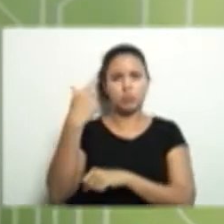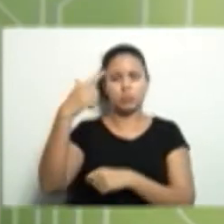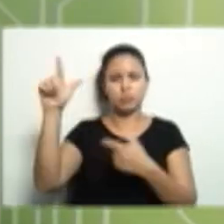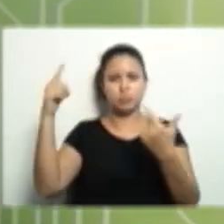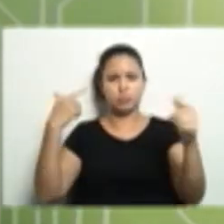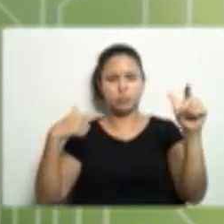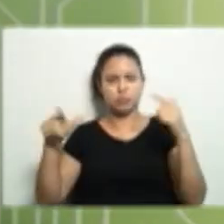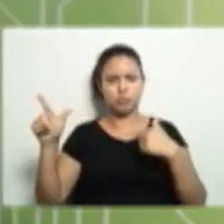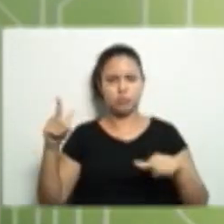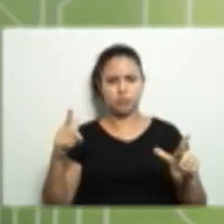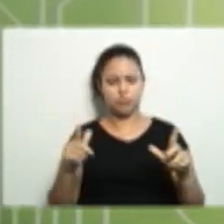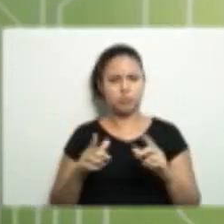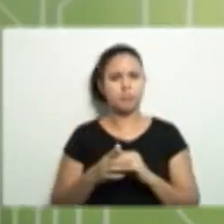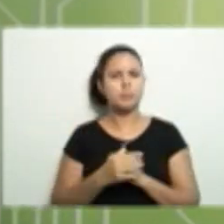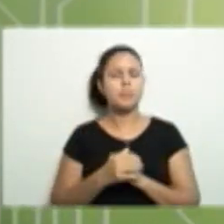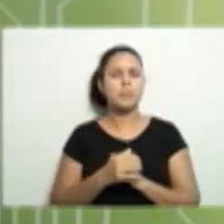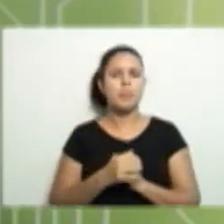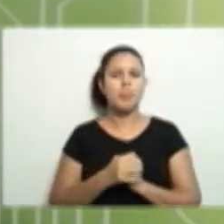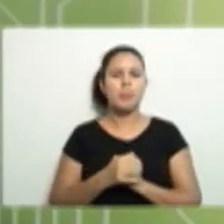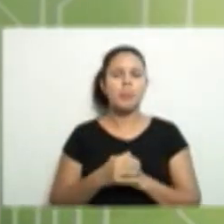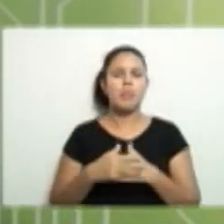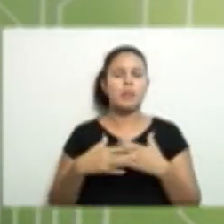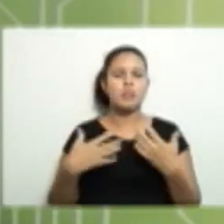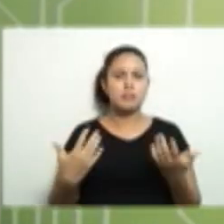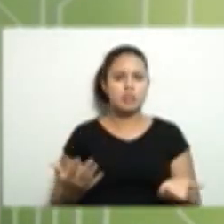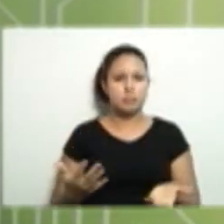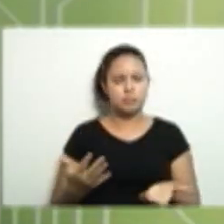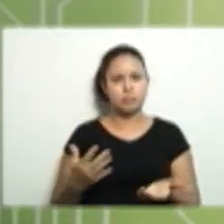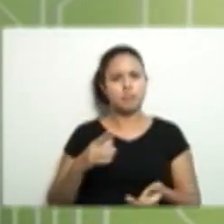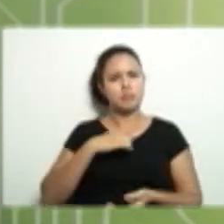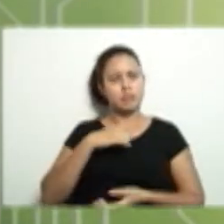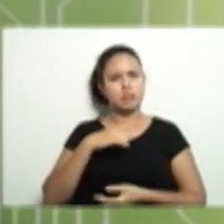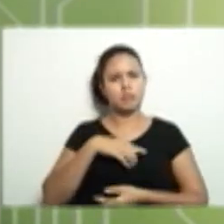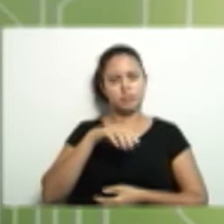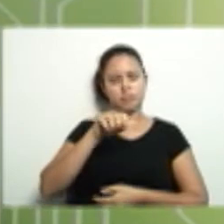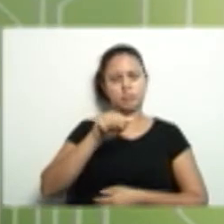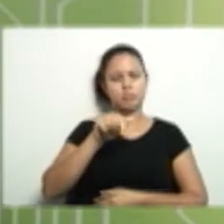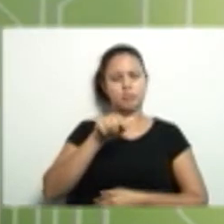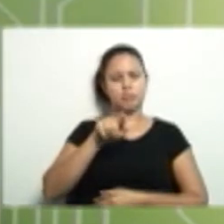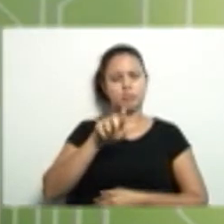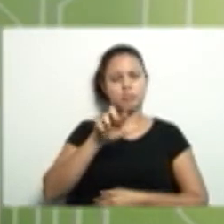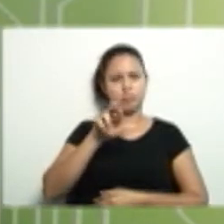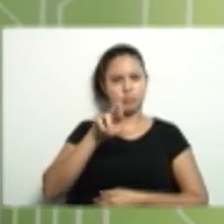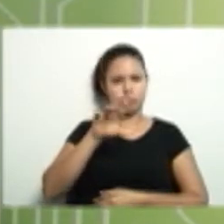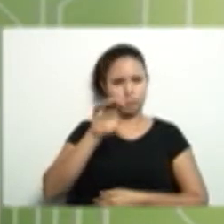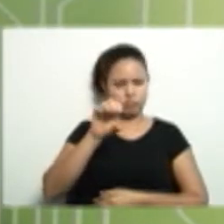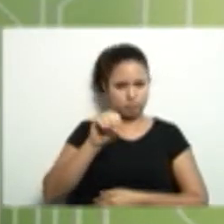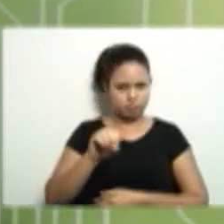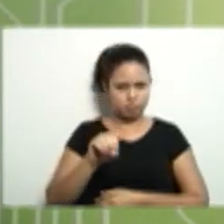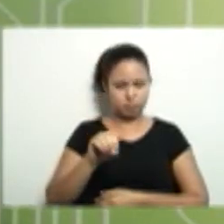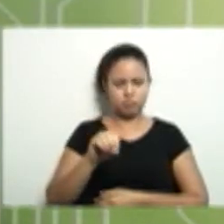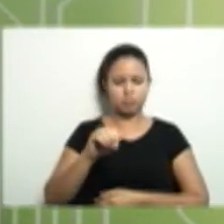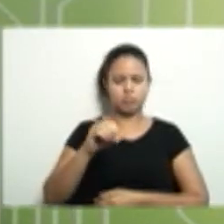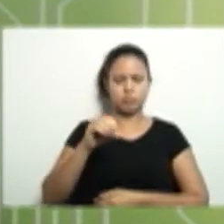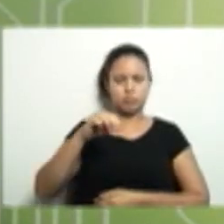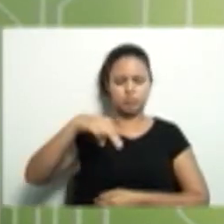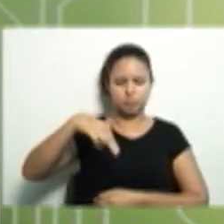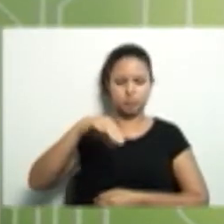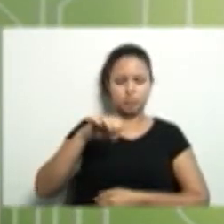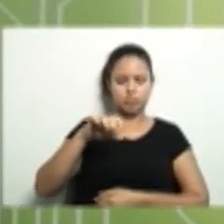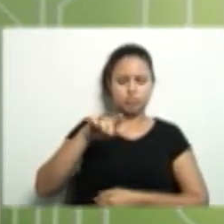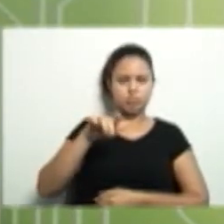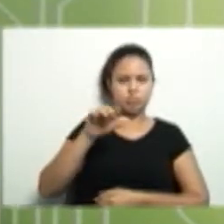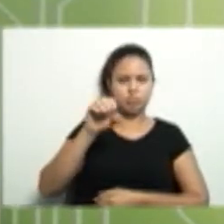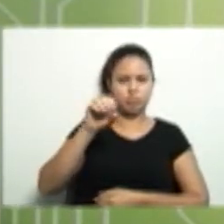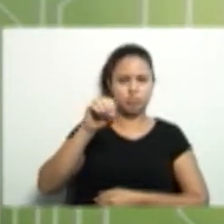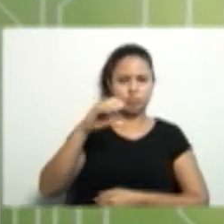agricultura familiar, mas pelo agronegócio. O agronegócio ele também é muito importante para a nossa economia, mas a importância dele é um pouco diferenciada da